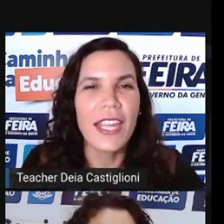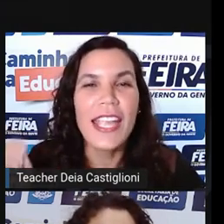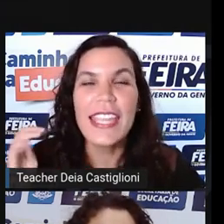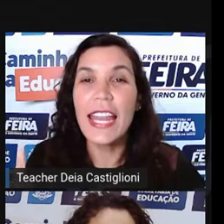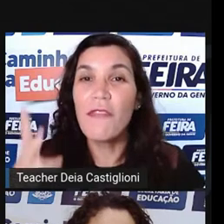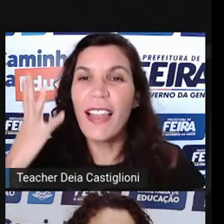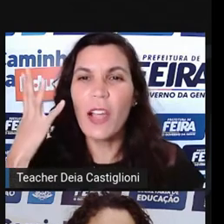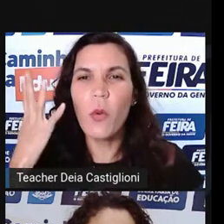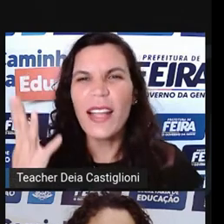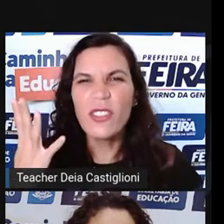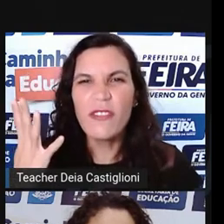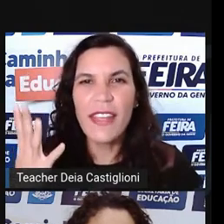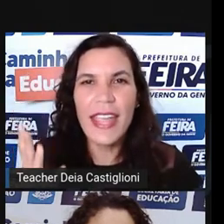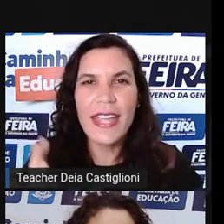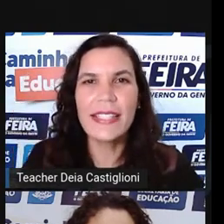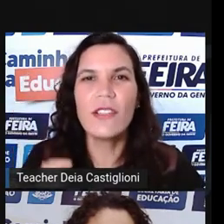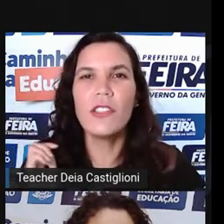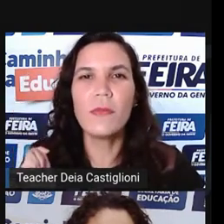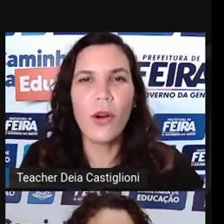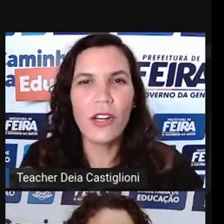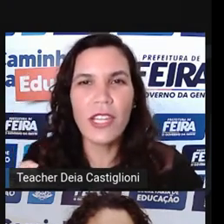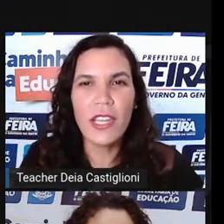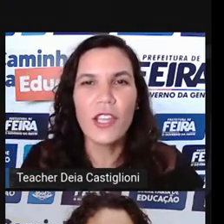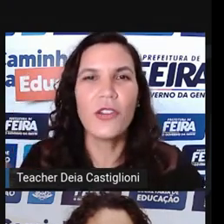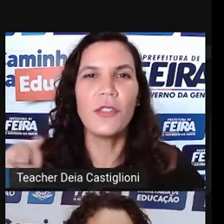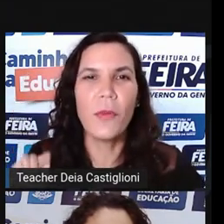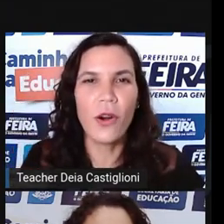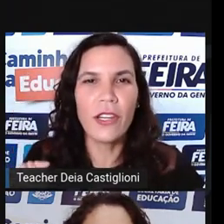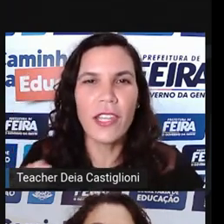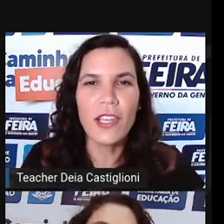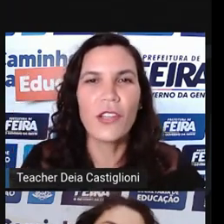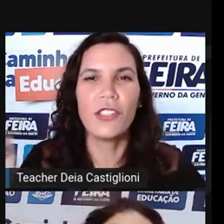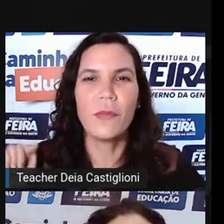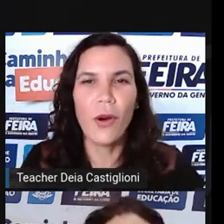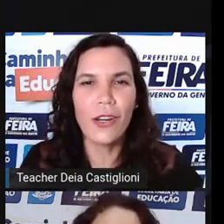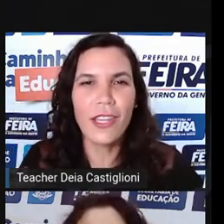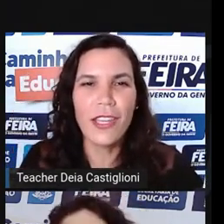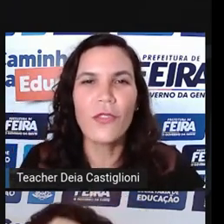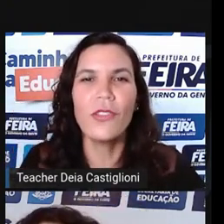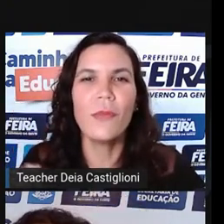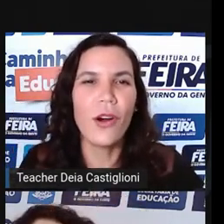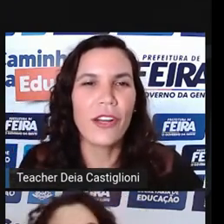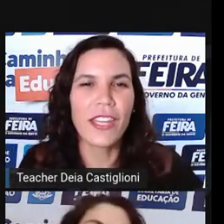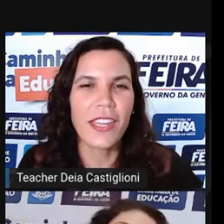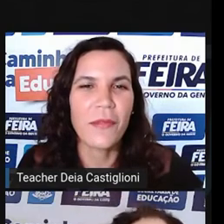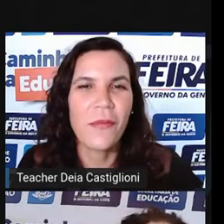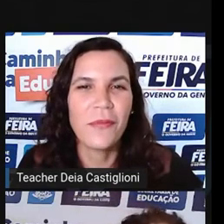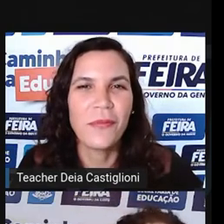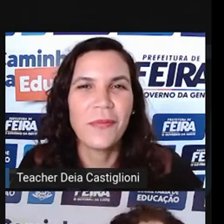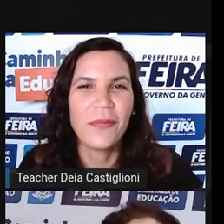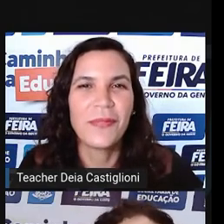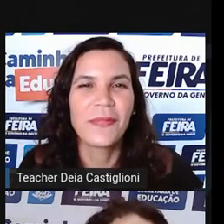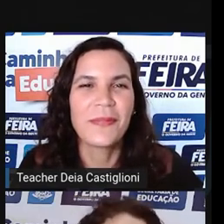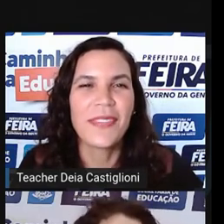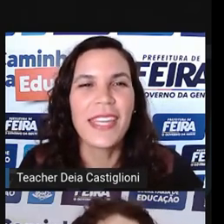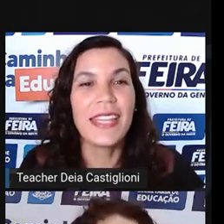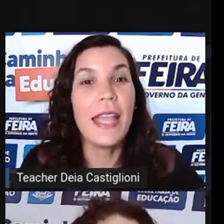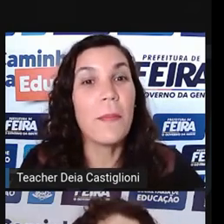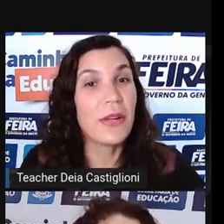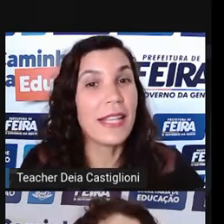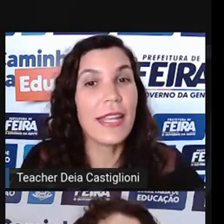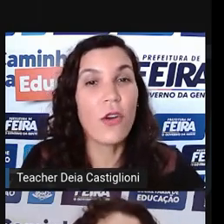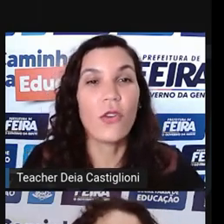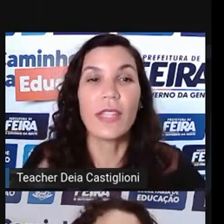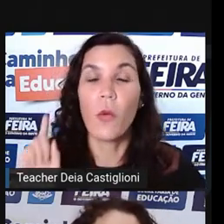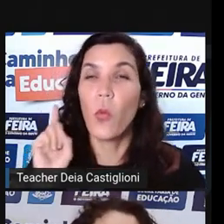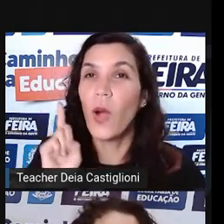morning. E ele fala quatro vezes. Good morning, good morning, good morning, good morning. Good morning. E